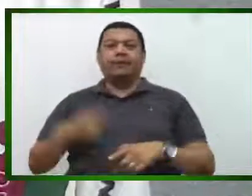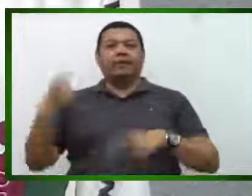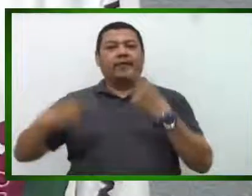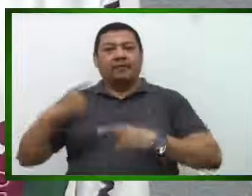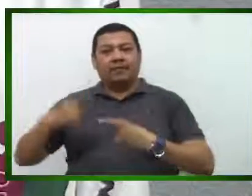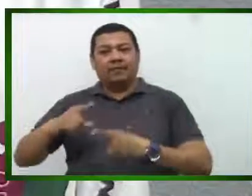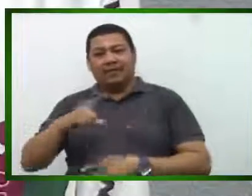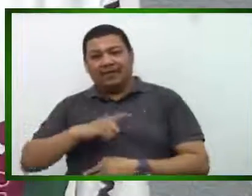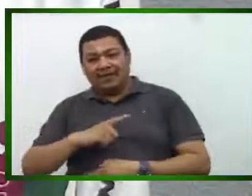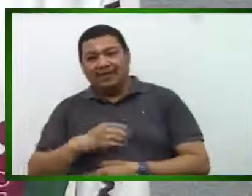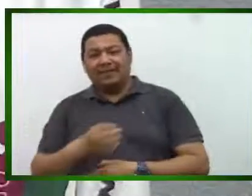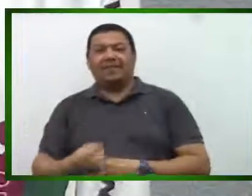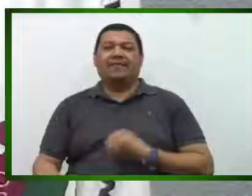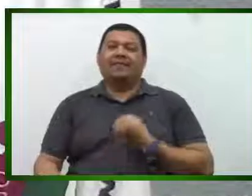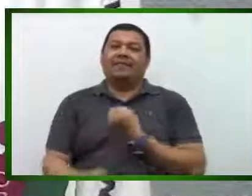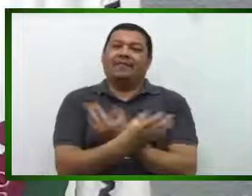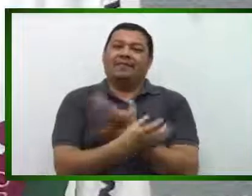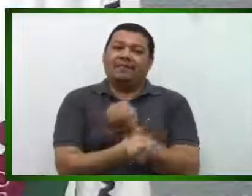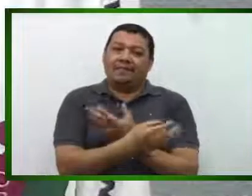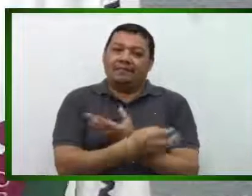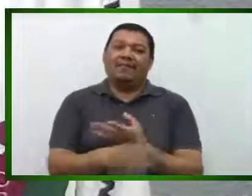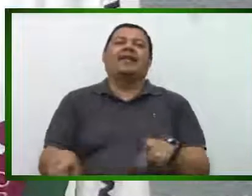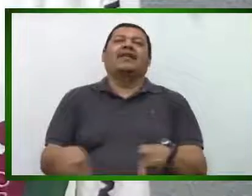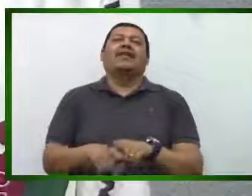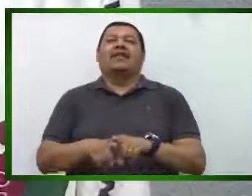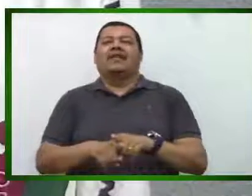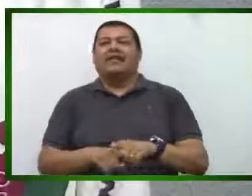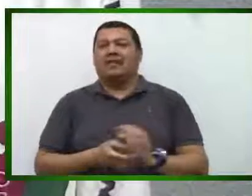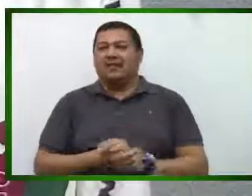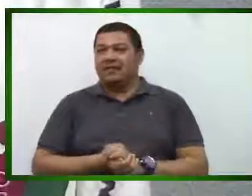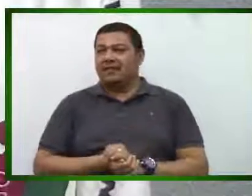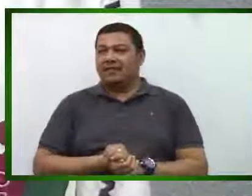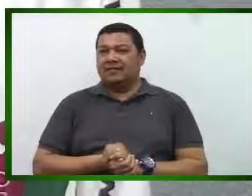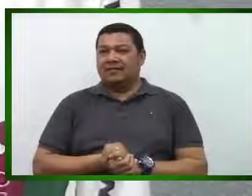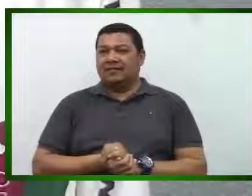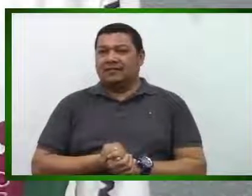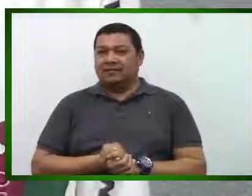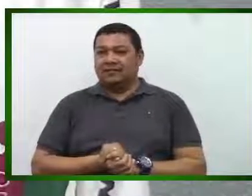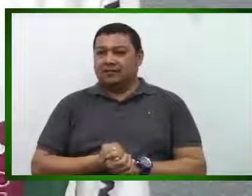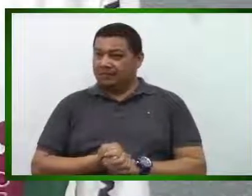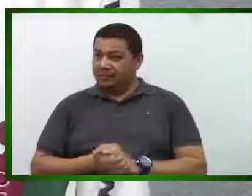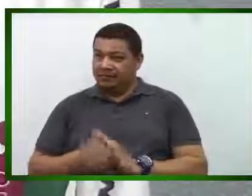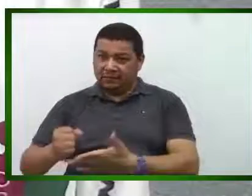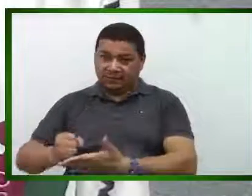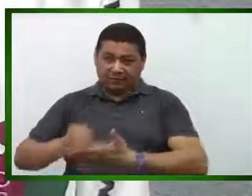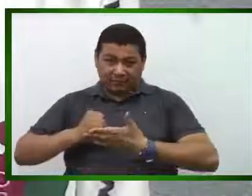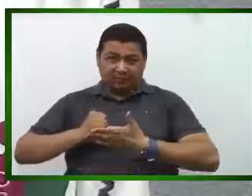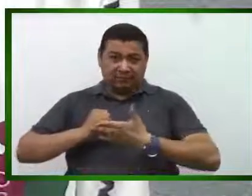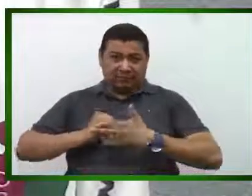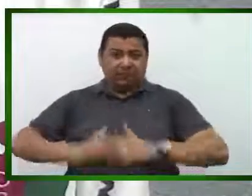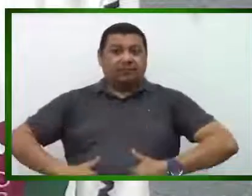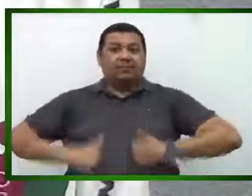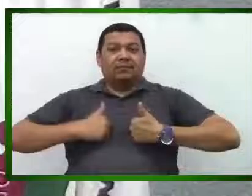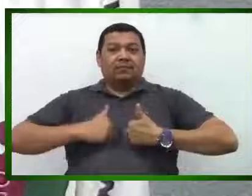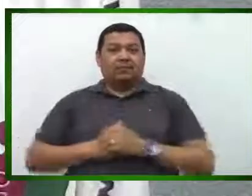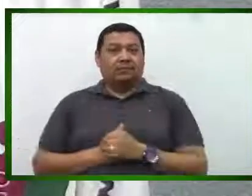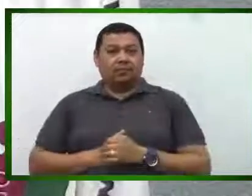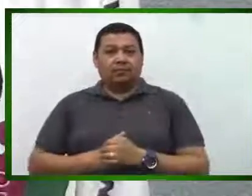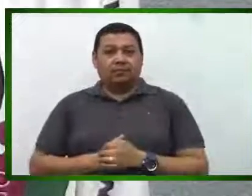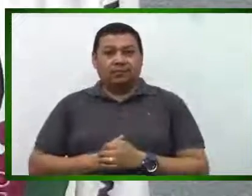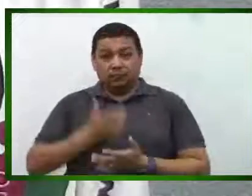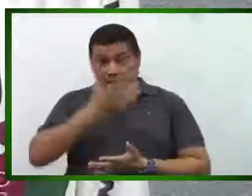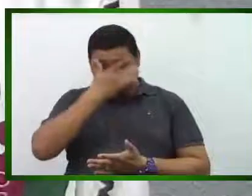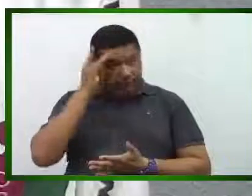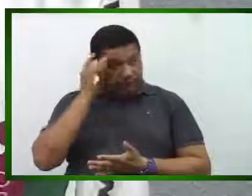memória corrupção, traz em nossa memória favorecimento a si próprio. Aos olhos do